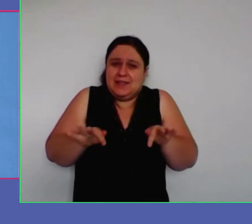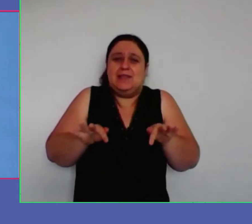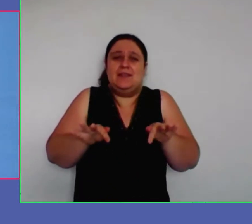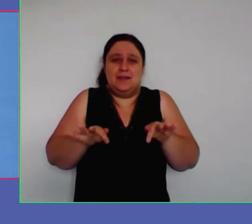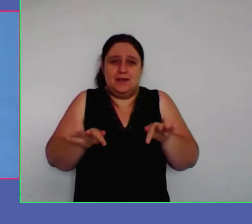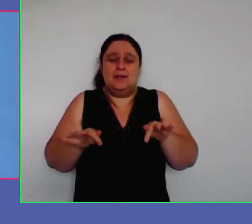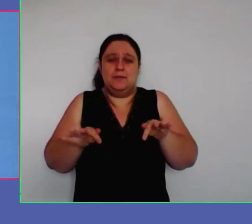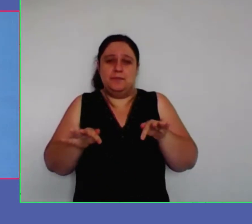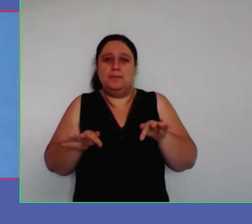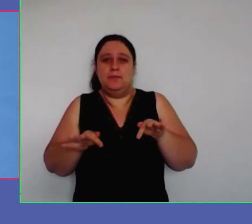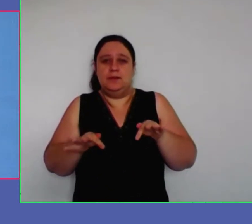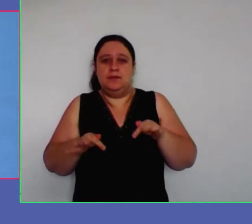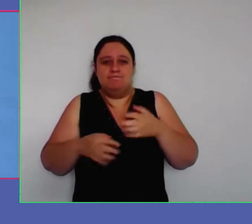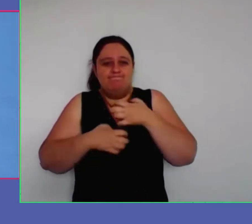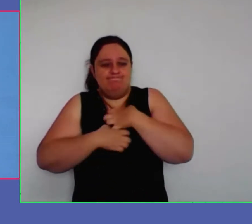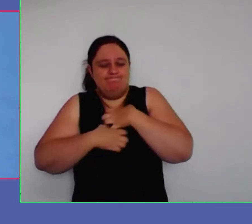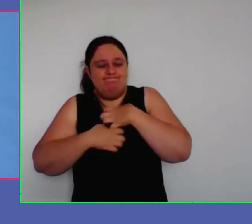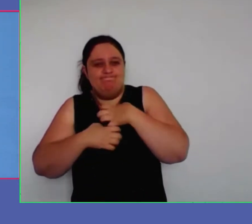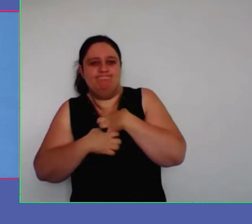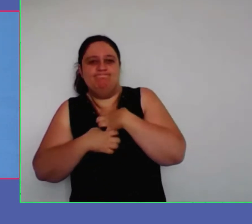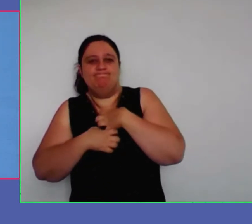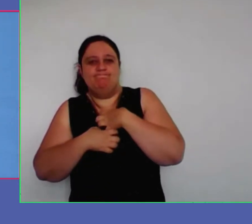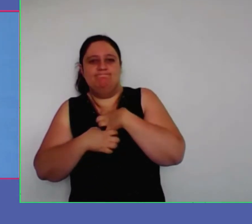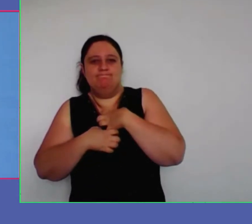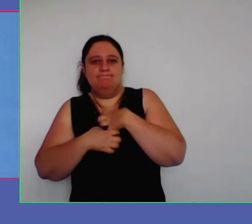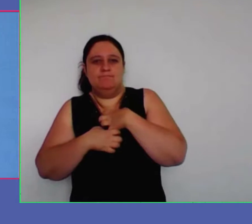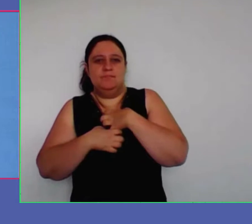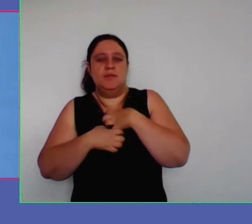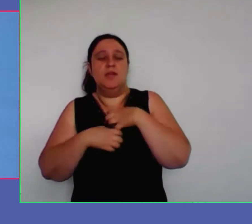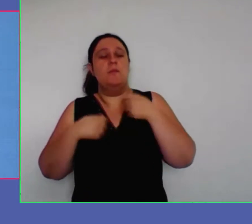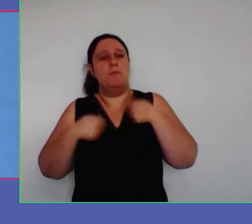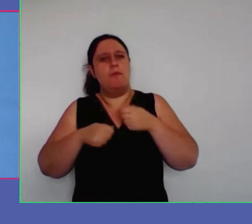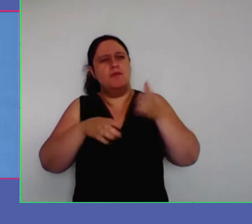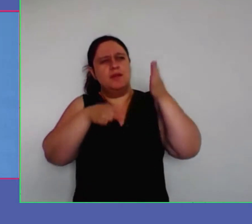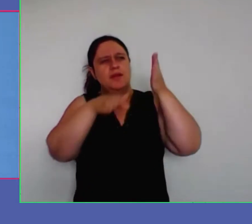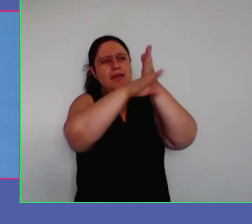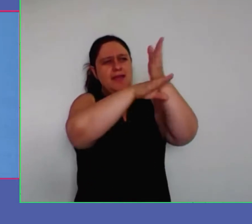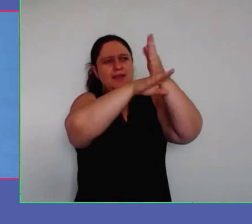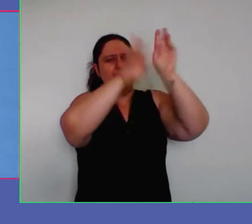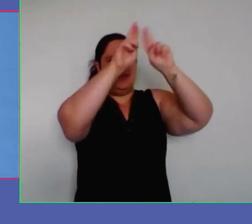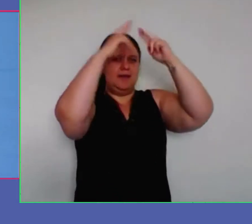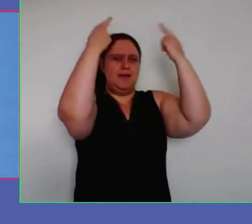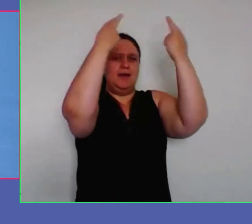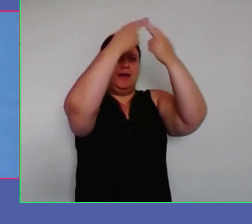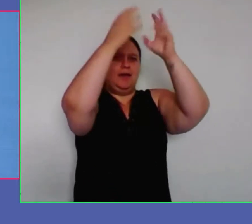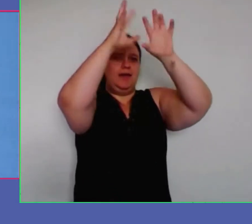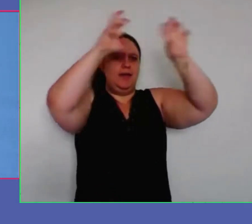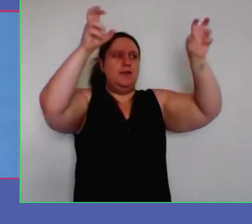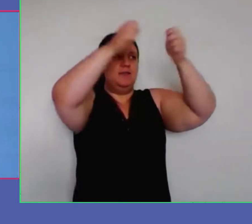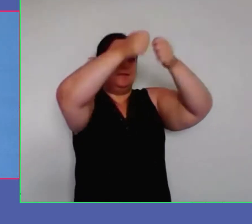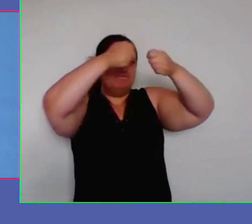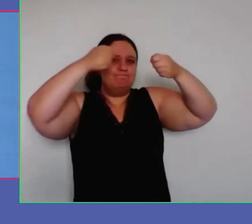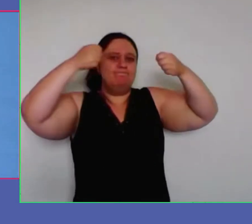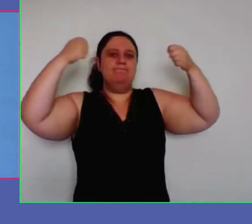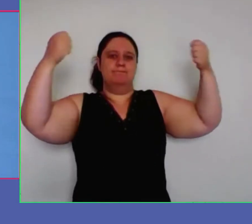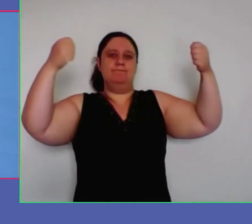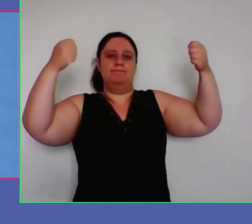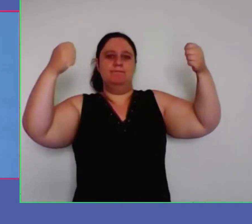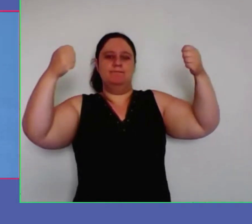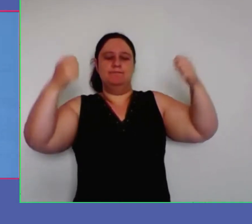contrito, que puderam entrar pela porta da